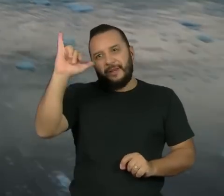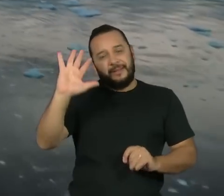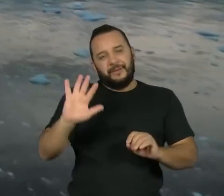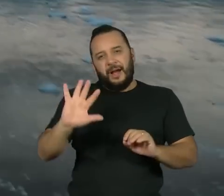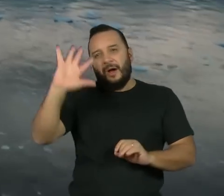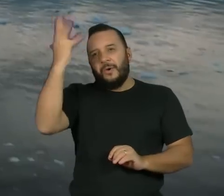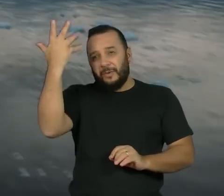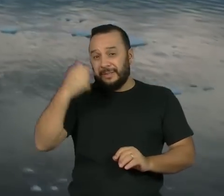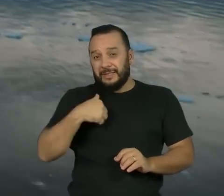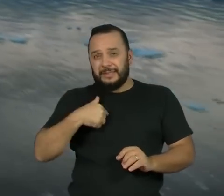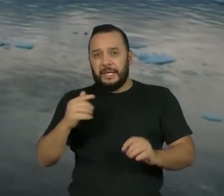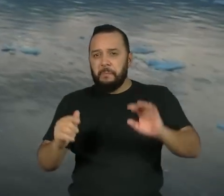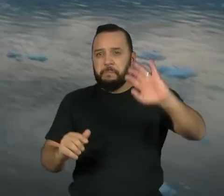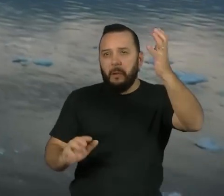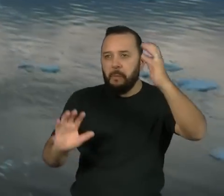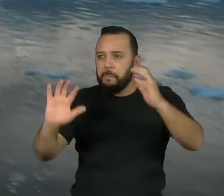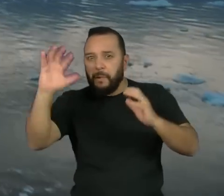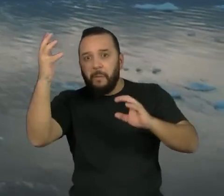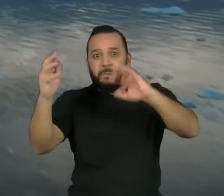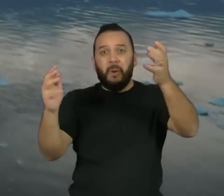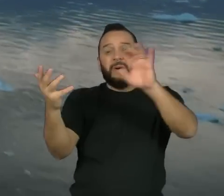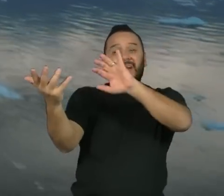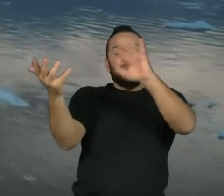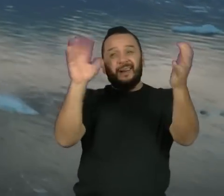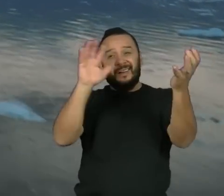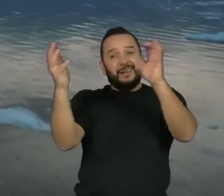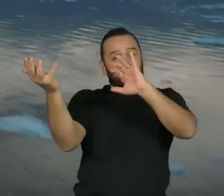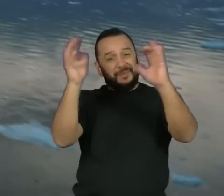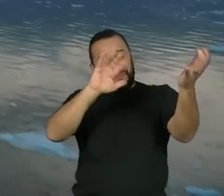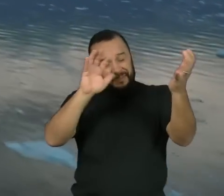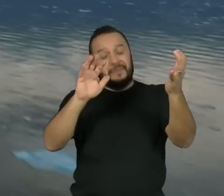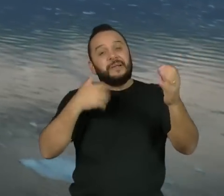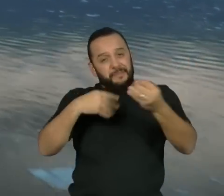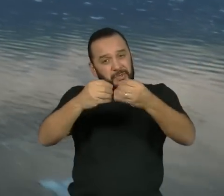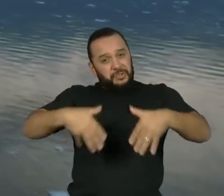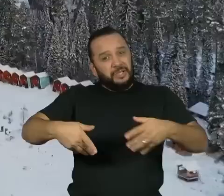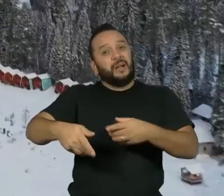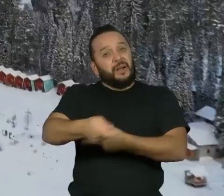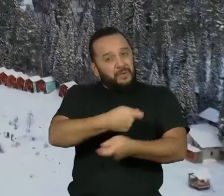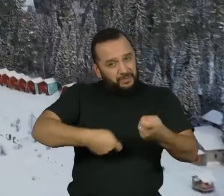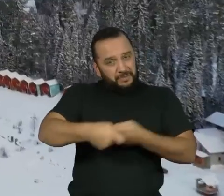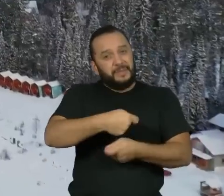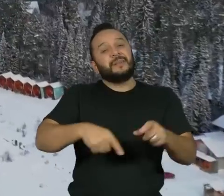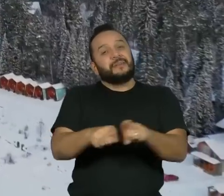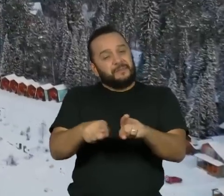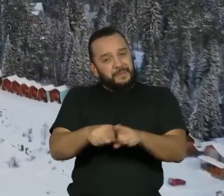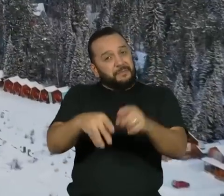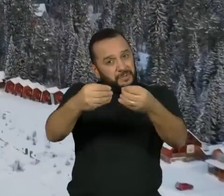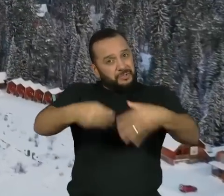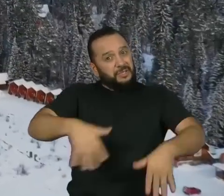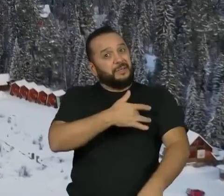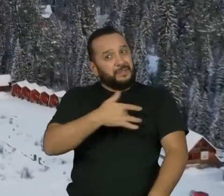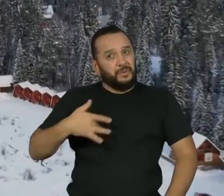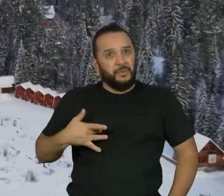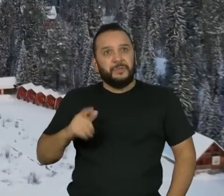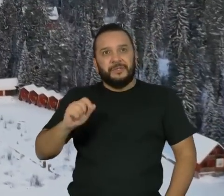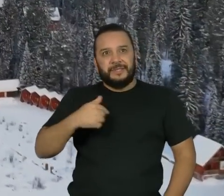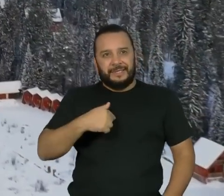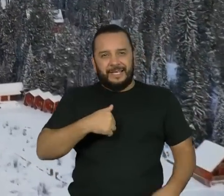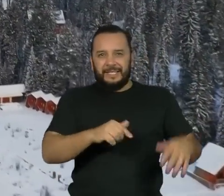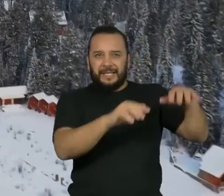crise climática global, com impactos para a economia e a saúde pública. Uma das ameaças é o degelo